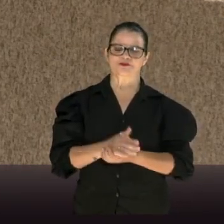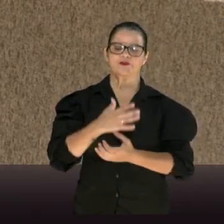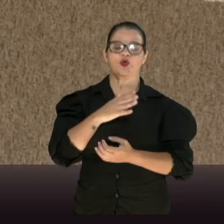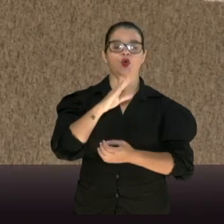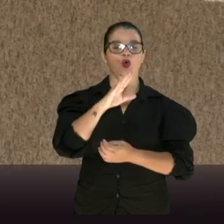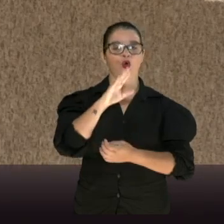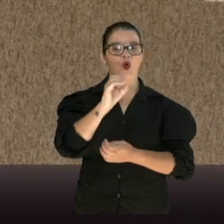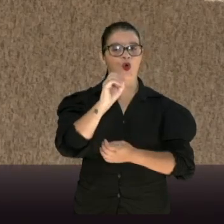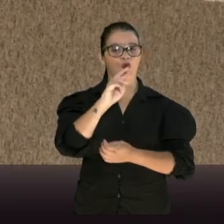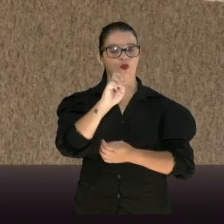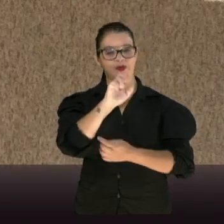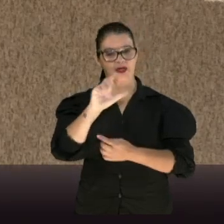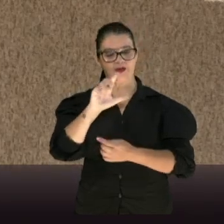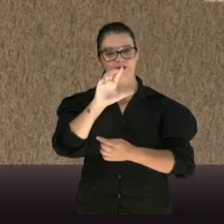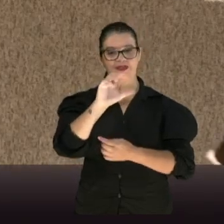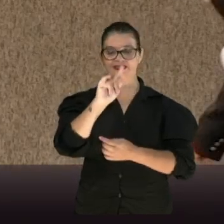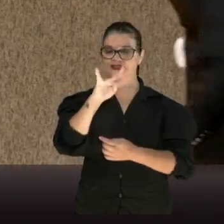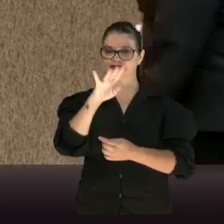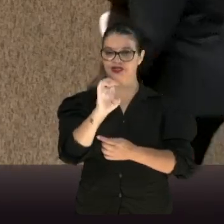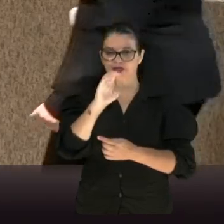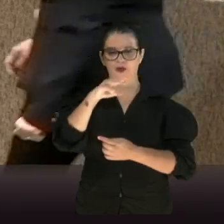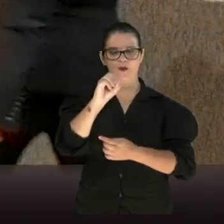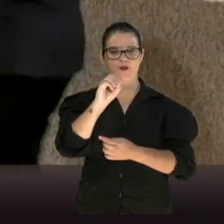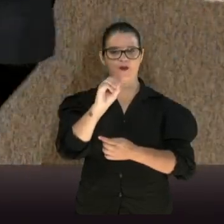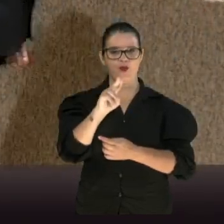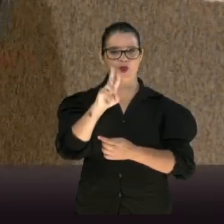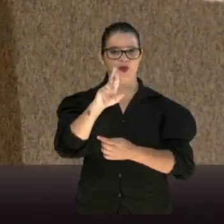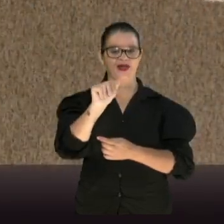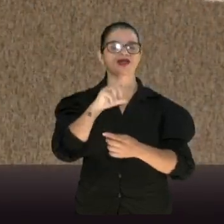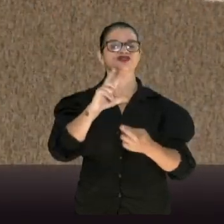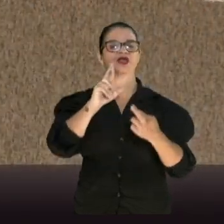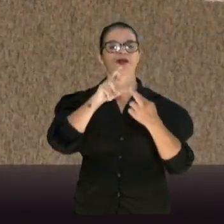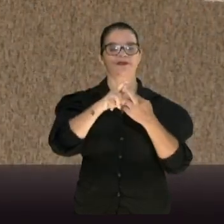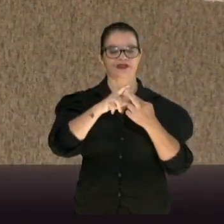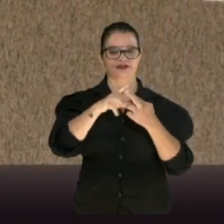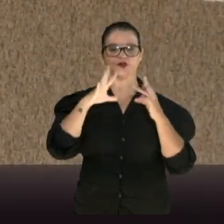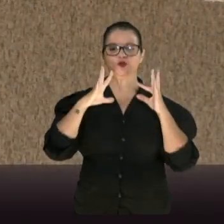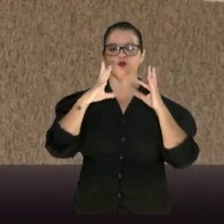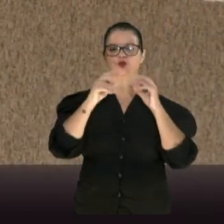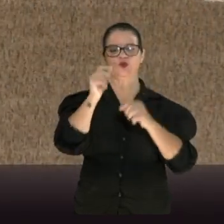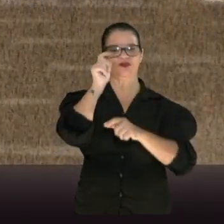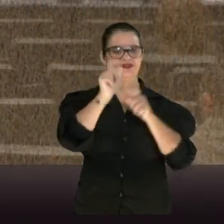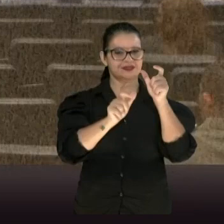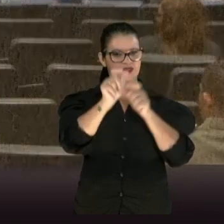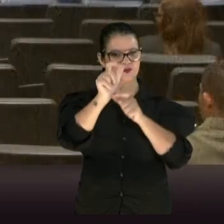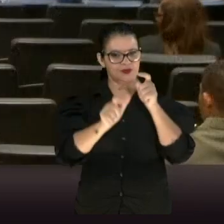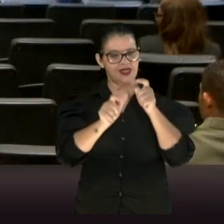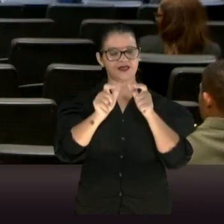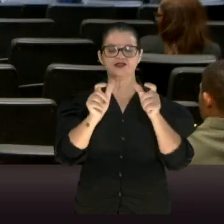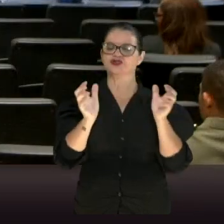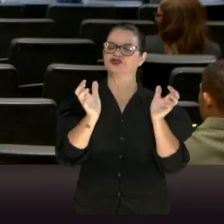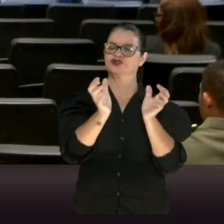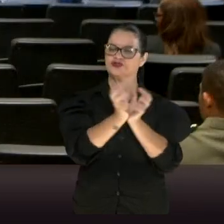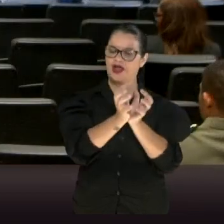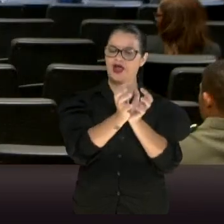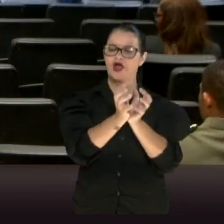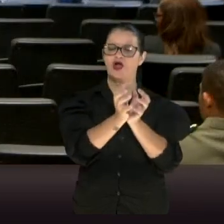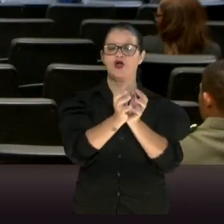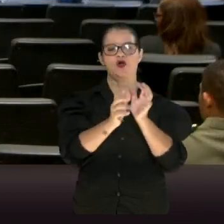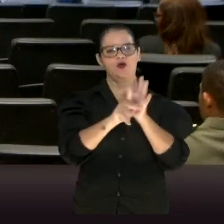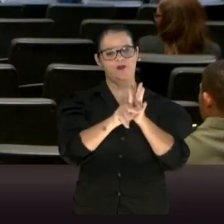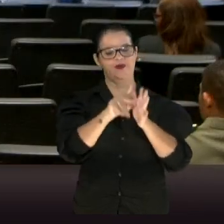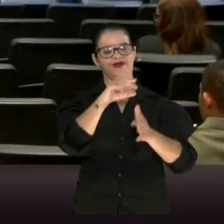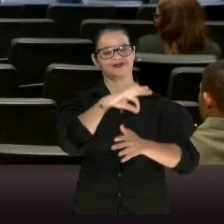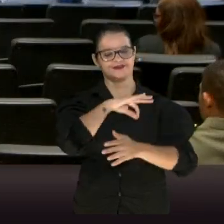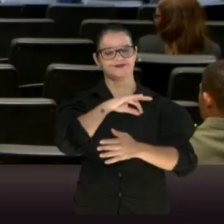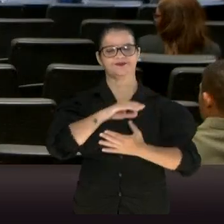coronel Cristiane Moura, está representando todas as mulheres da corporação.